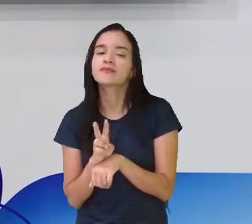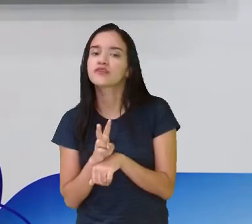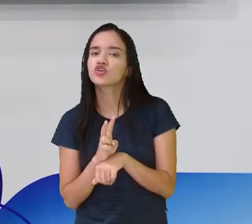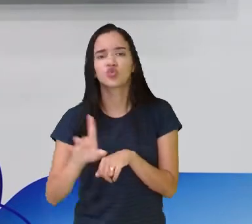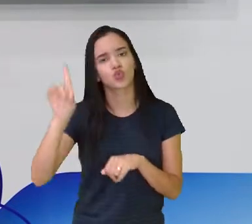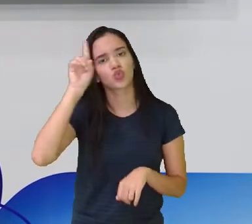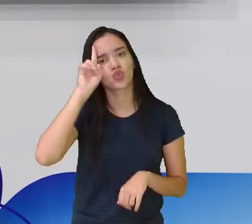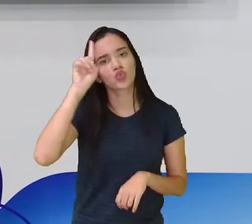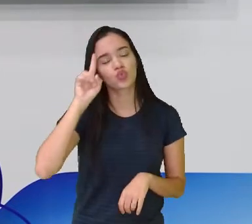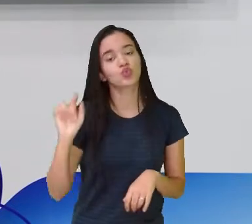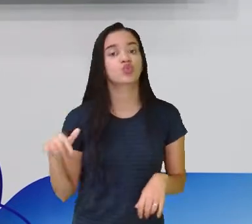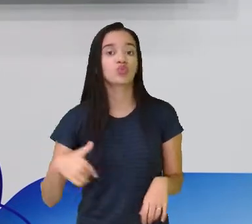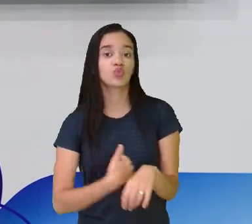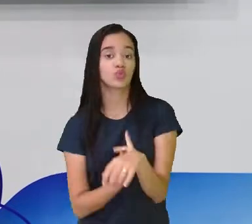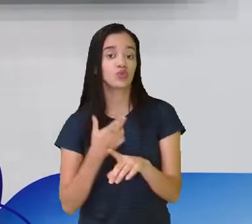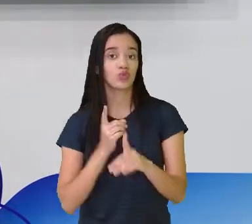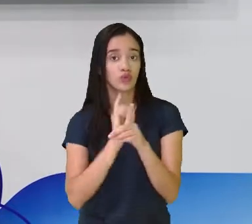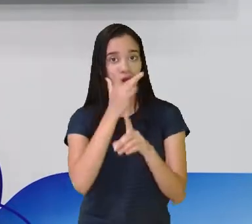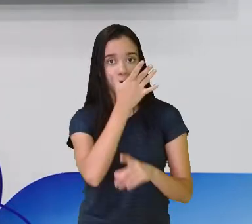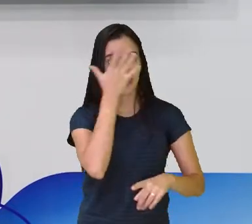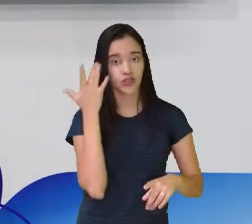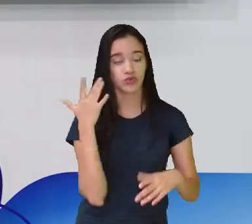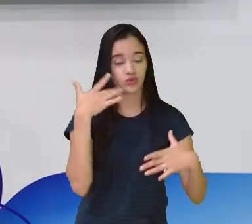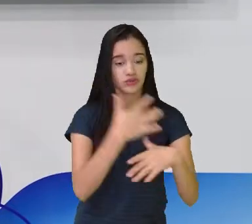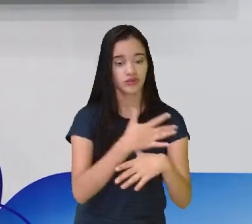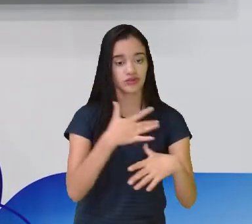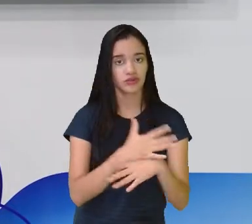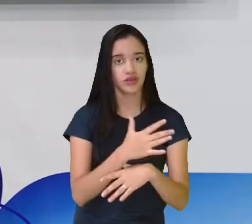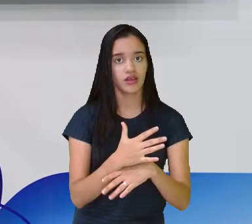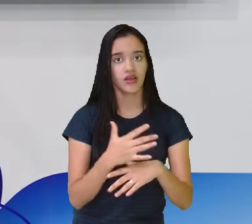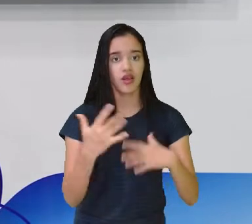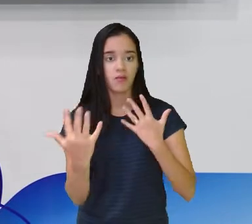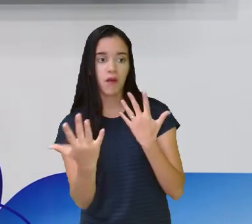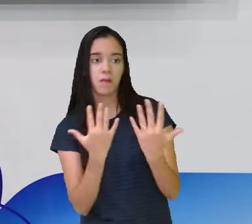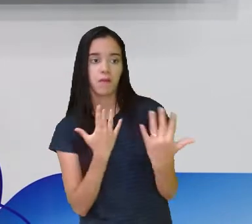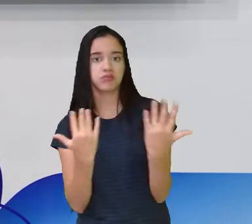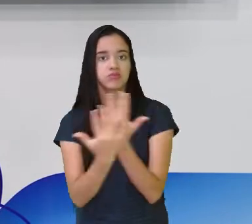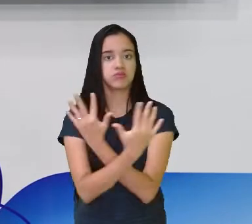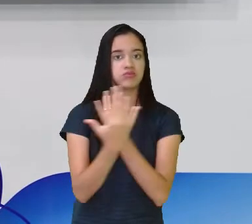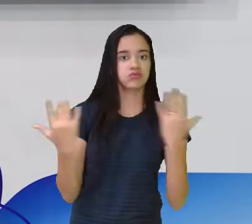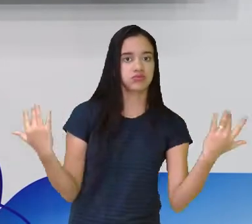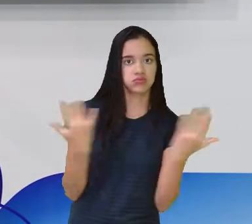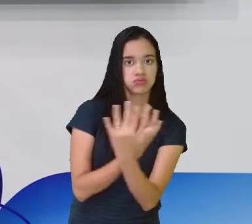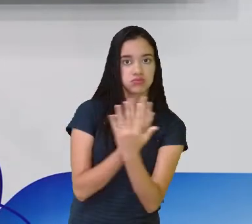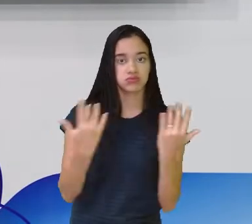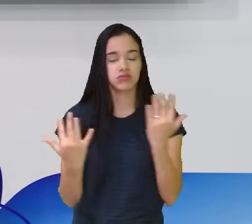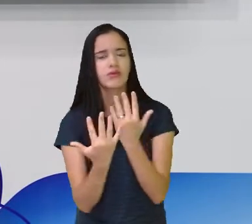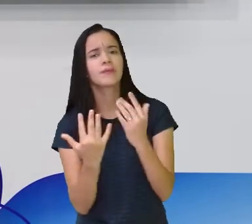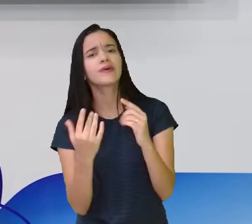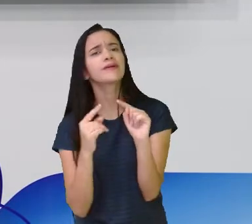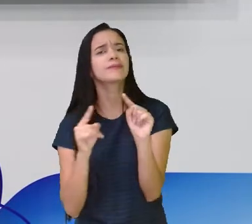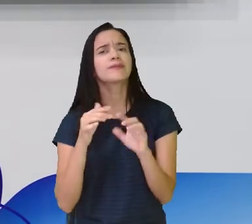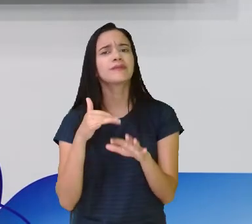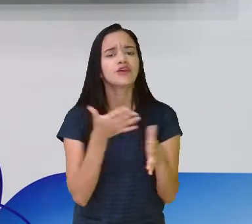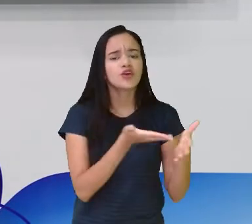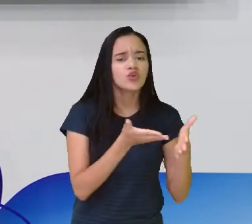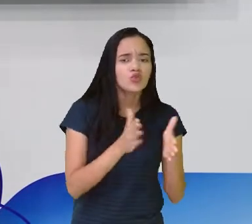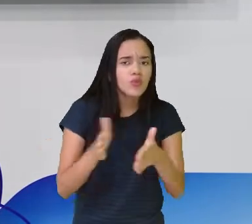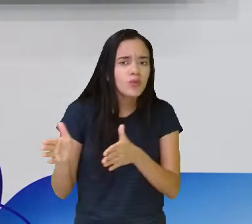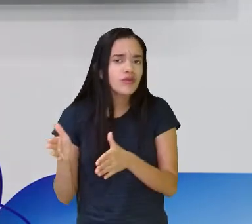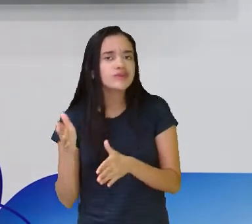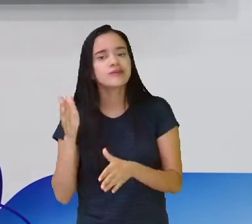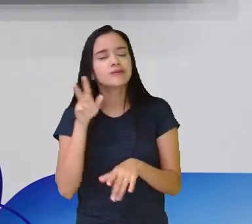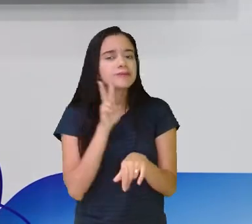os dias a gente encontra aí pessoas na cidade, circulando. Mas será que a gente pensa nesse processo de preservação?